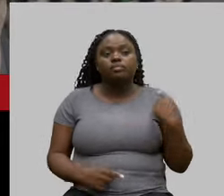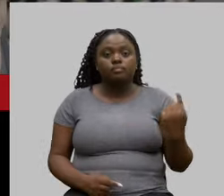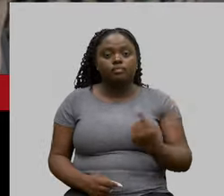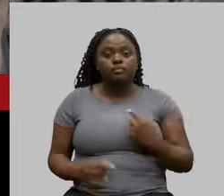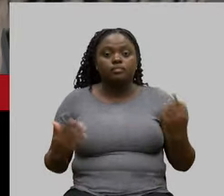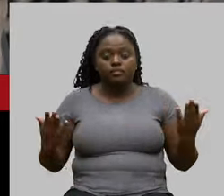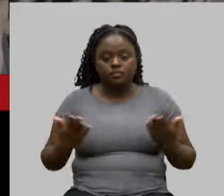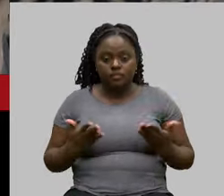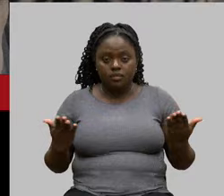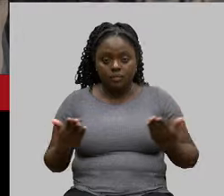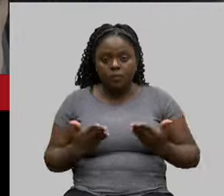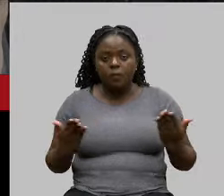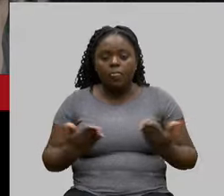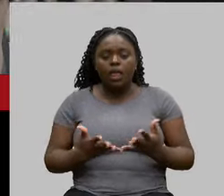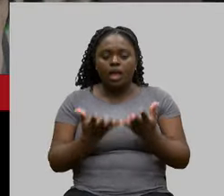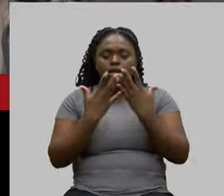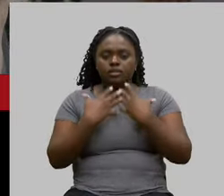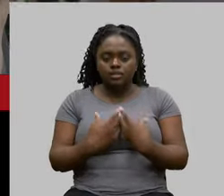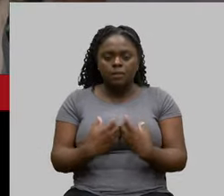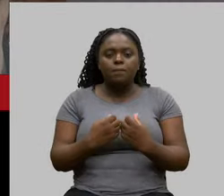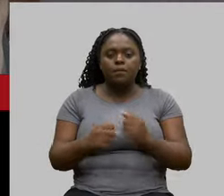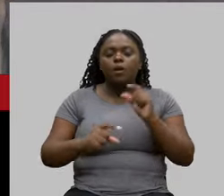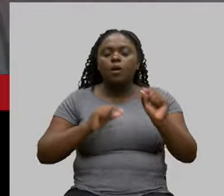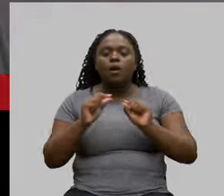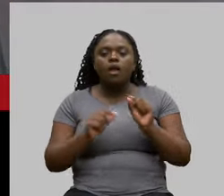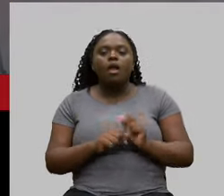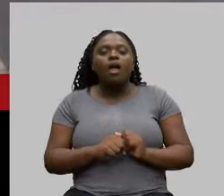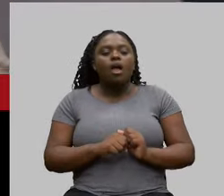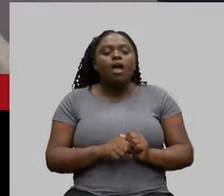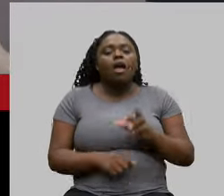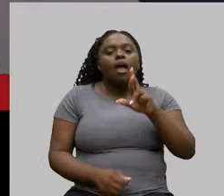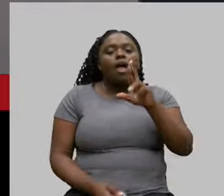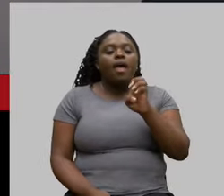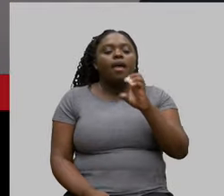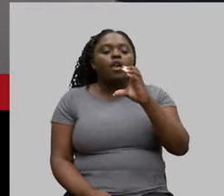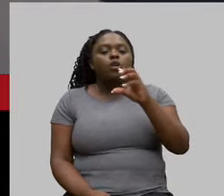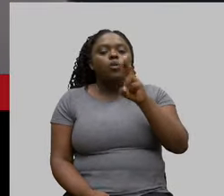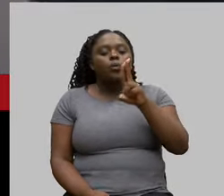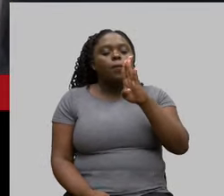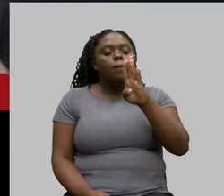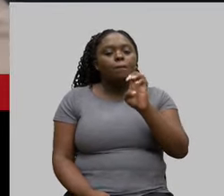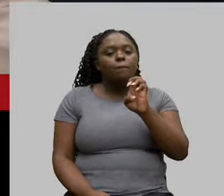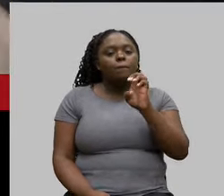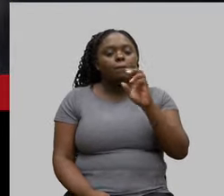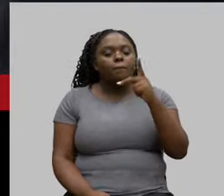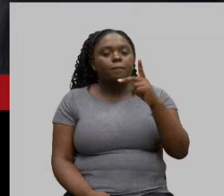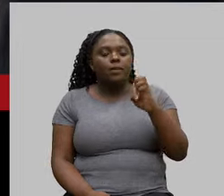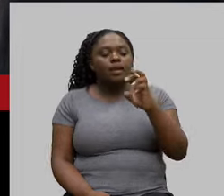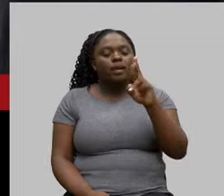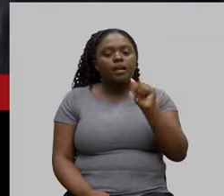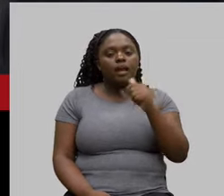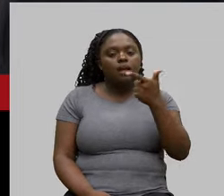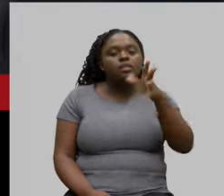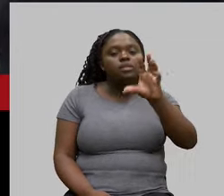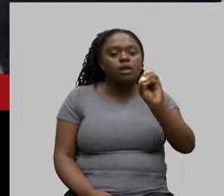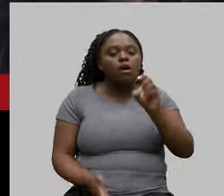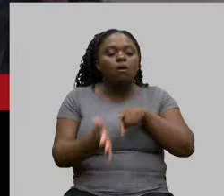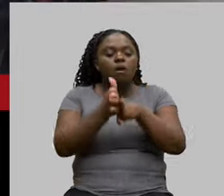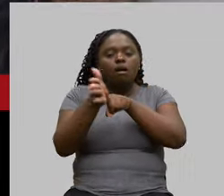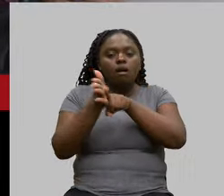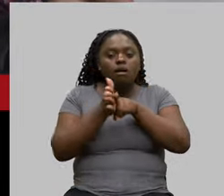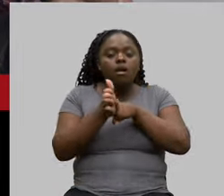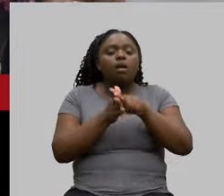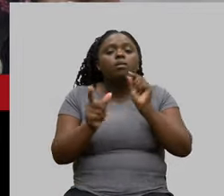eh aderir a um regime de operação fiscal para barrigar para empurrar paraa frente